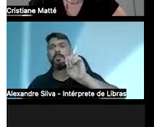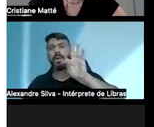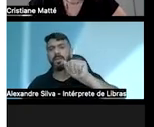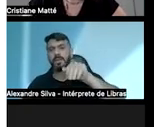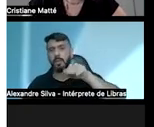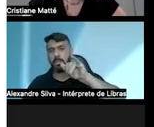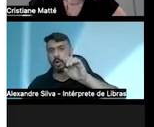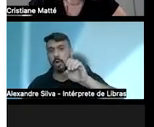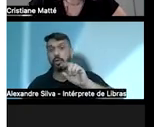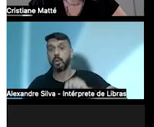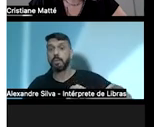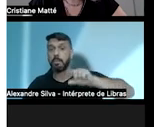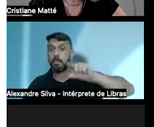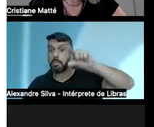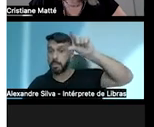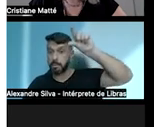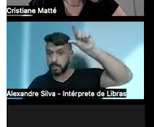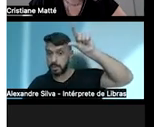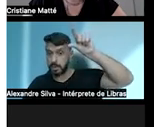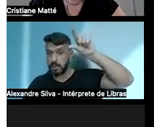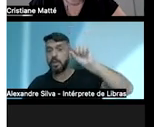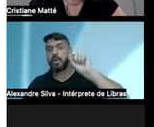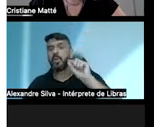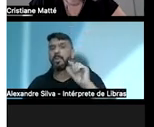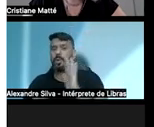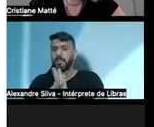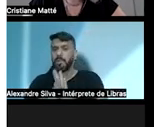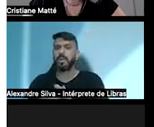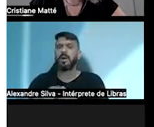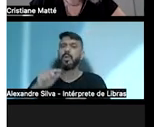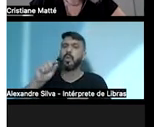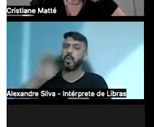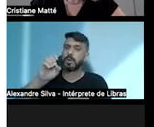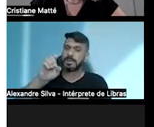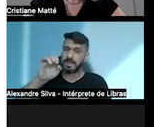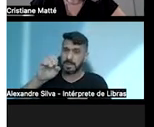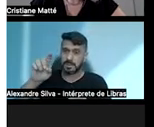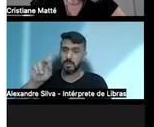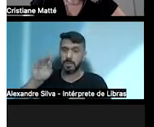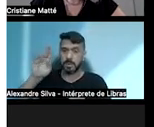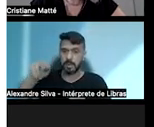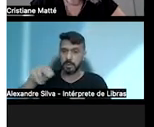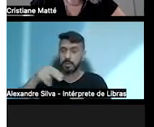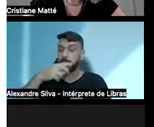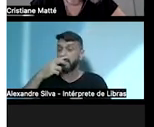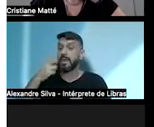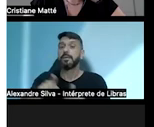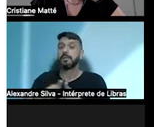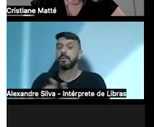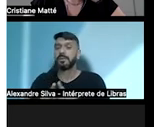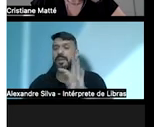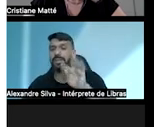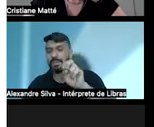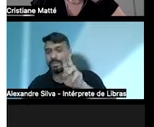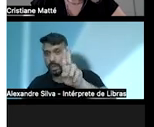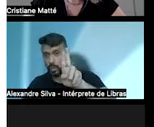gente tem um aumento da produção excessiva de espécies reativas, com aumento de oxidação de proteínas, com uma fosforilação aumentada da tau, com